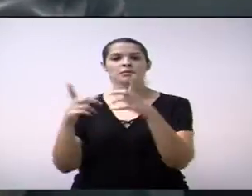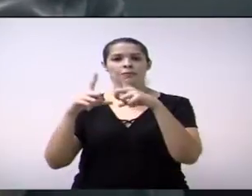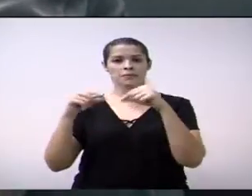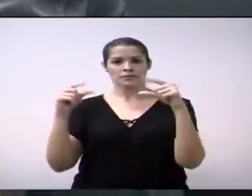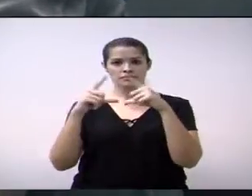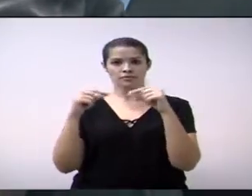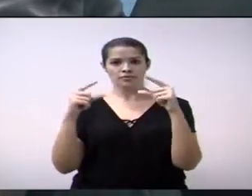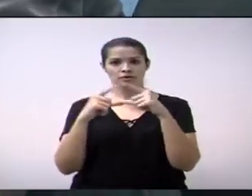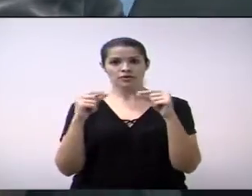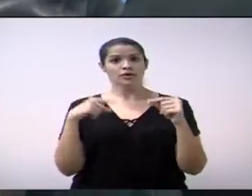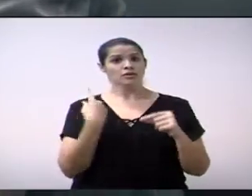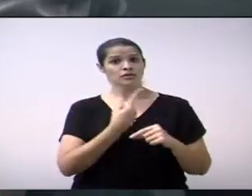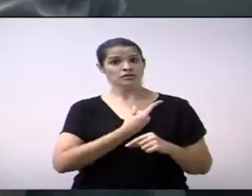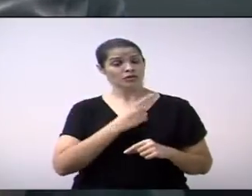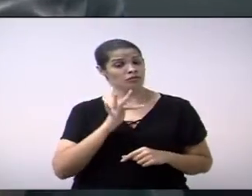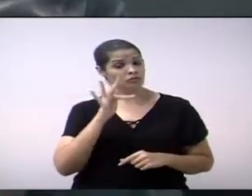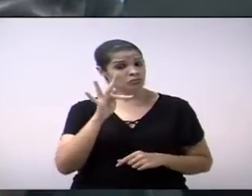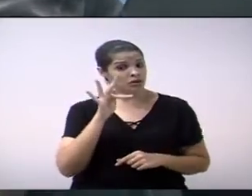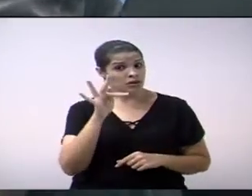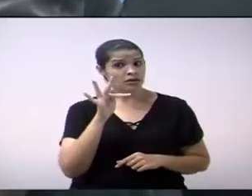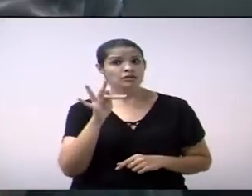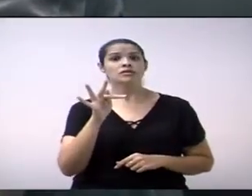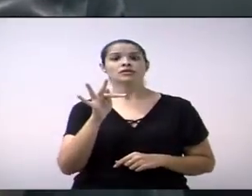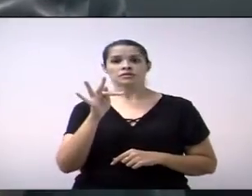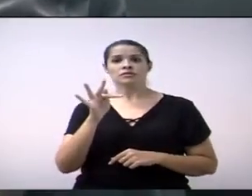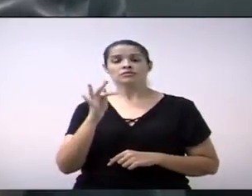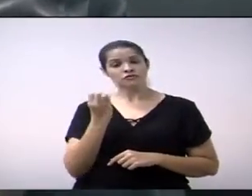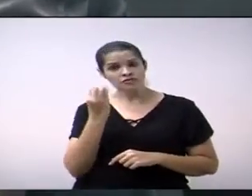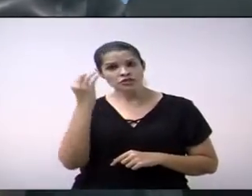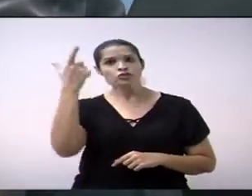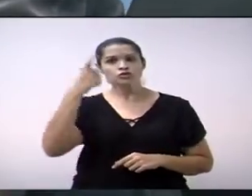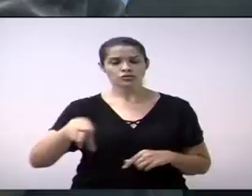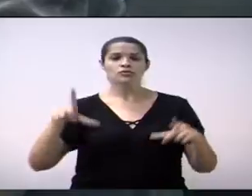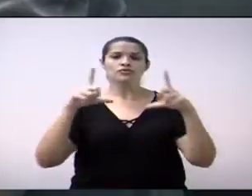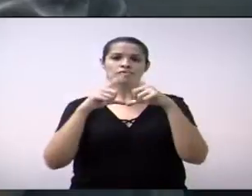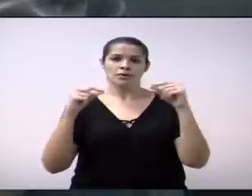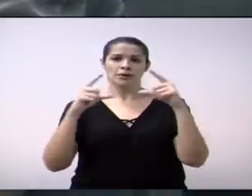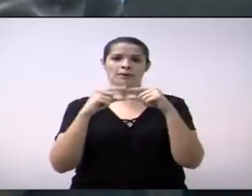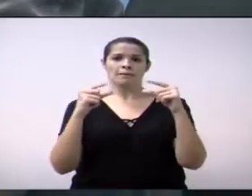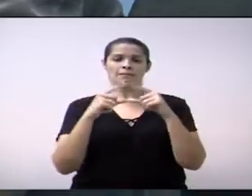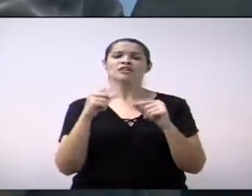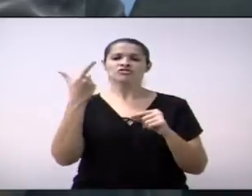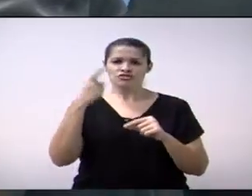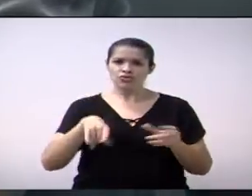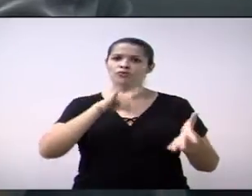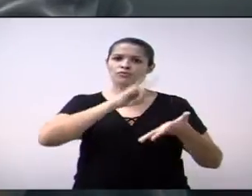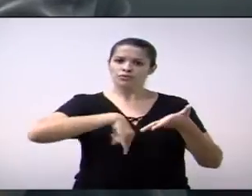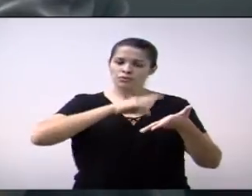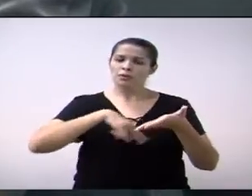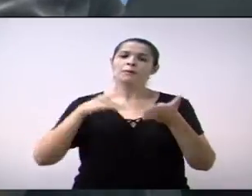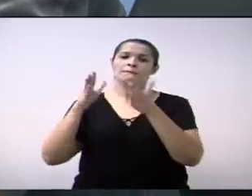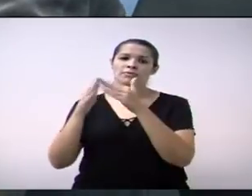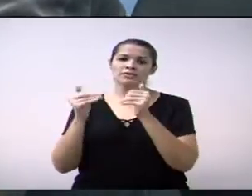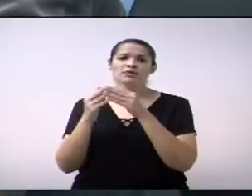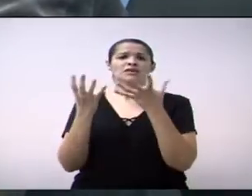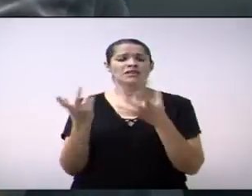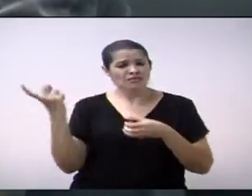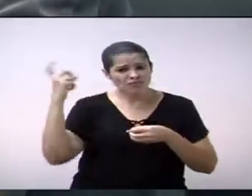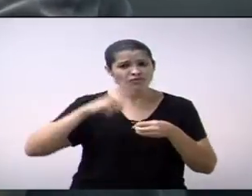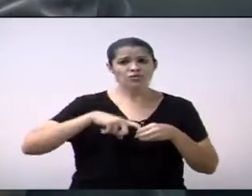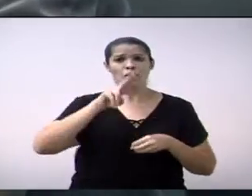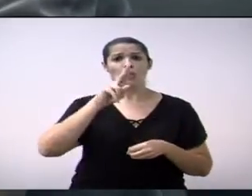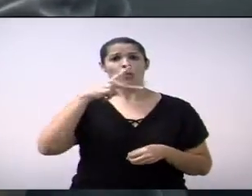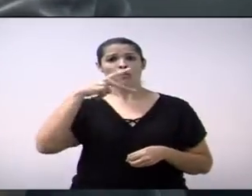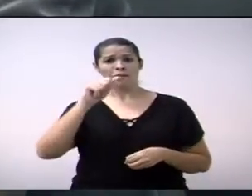um retorno nosso lá para buscarmos, para fazermos o pedido, oficializando de novo essas UPAs, tentar resgatá-las para Paulínia.